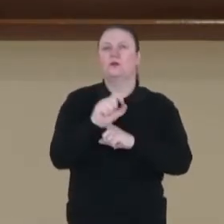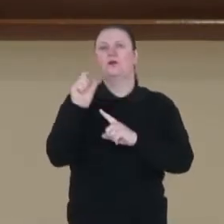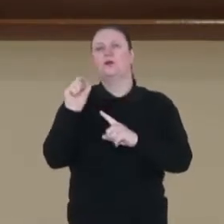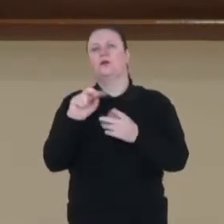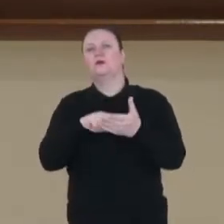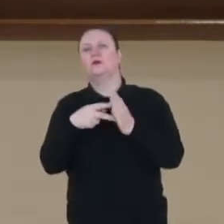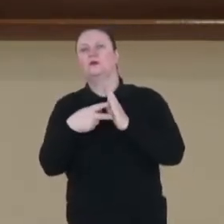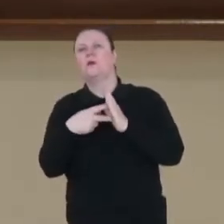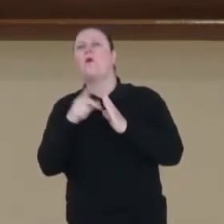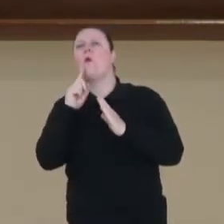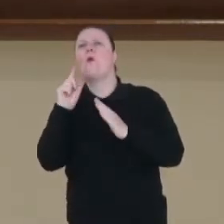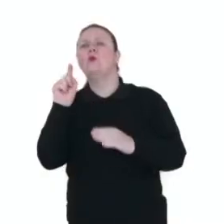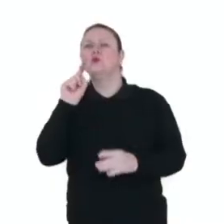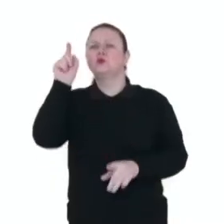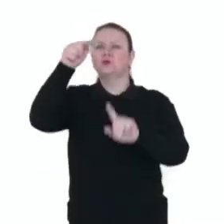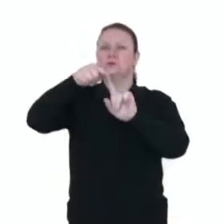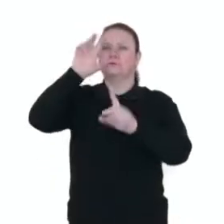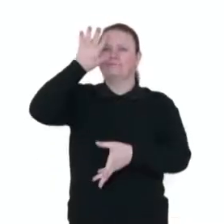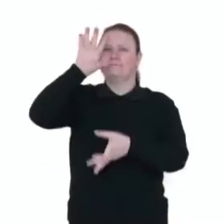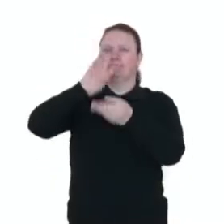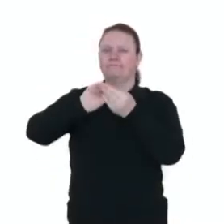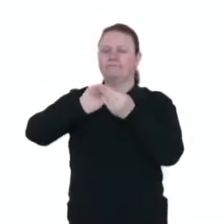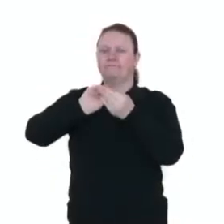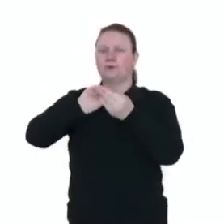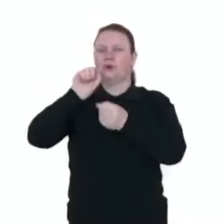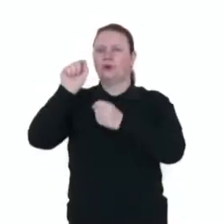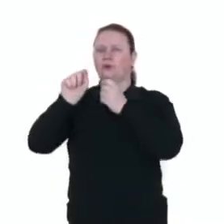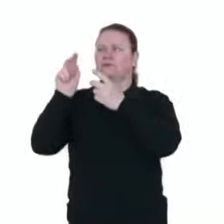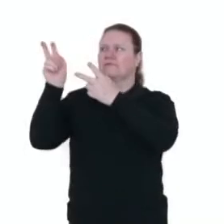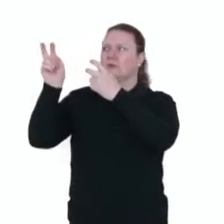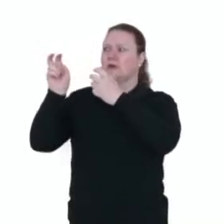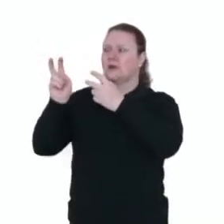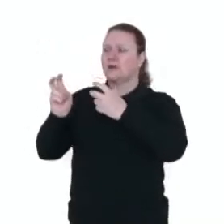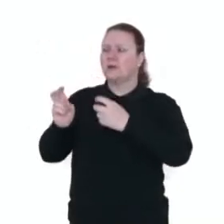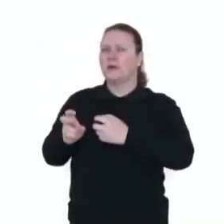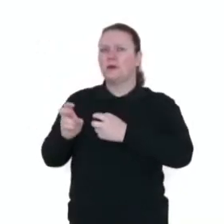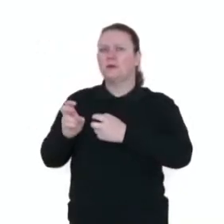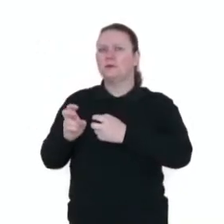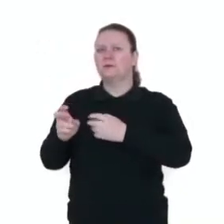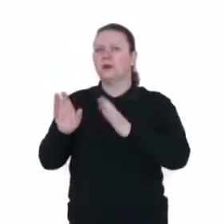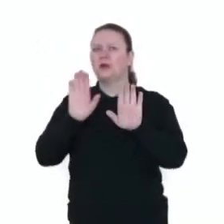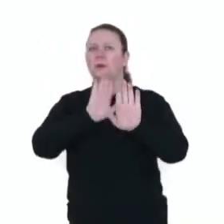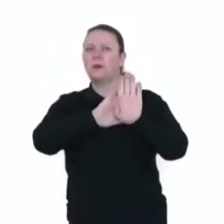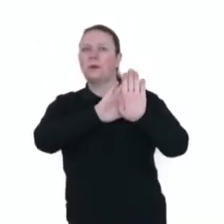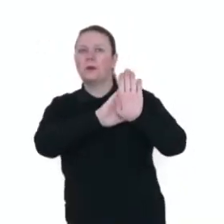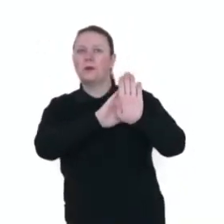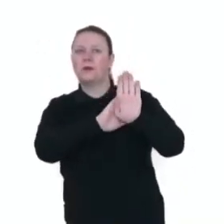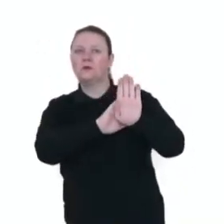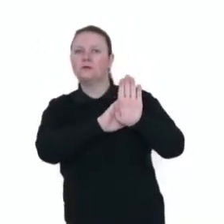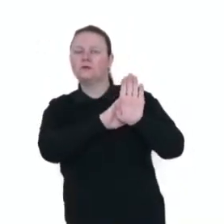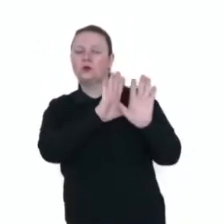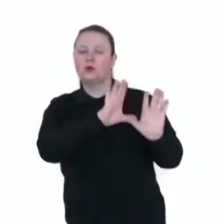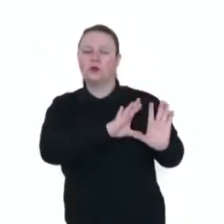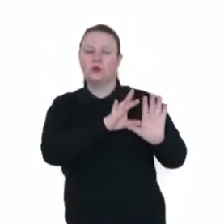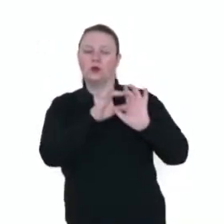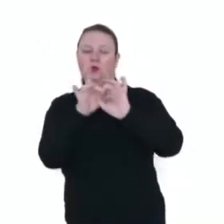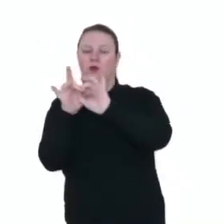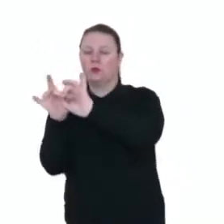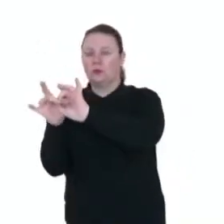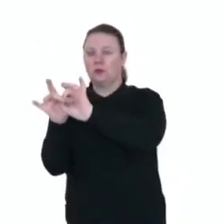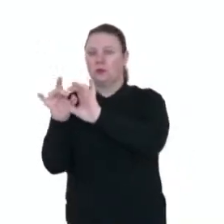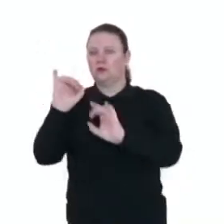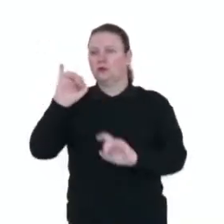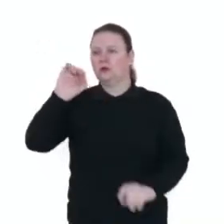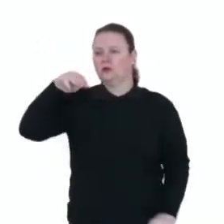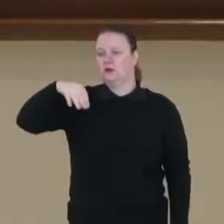nosso objetivo? Compreender as implicações do darwinismo social no contexto imperialista